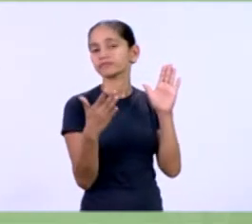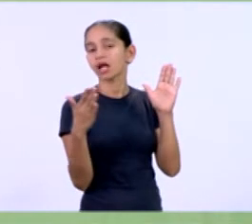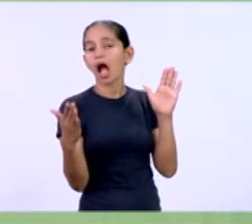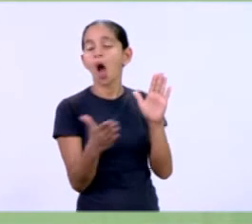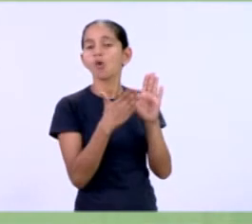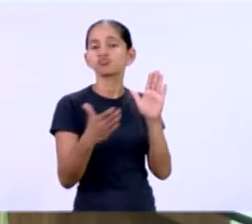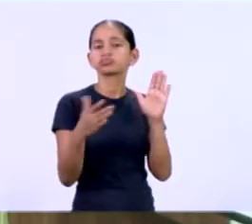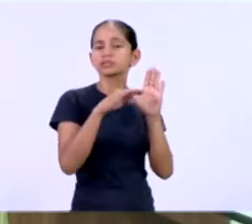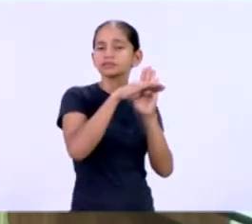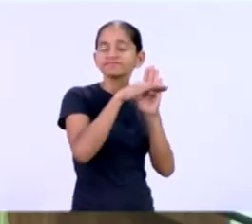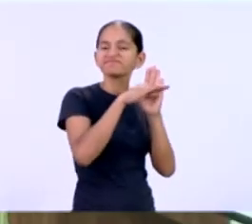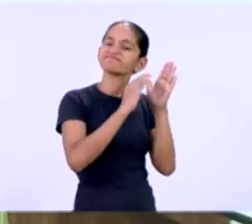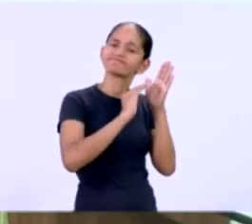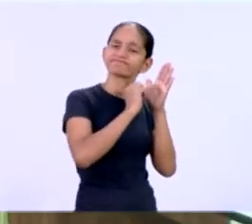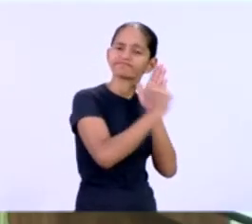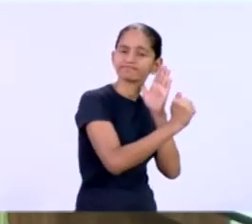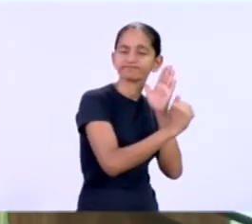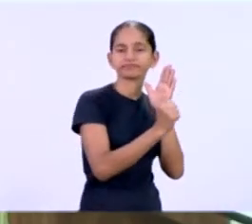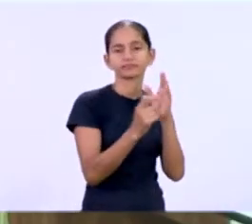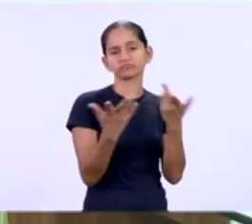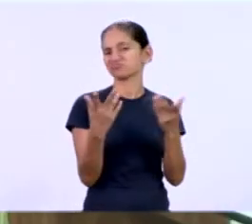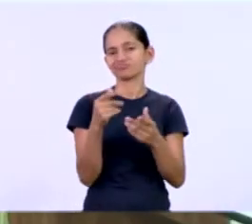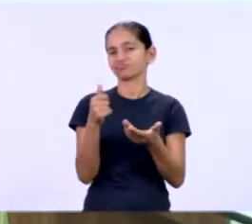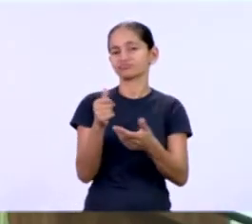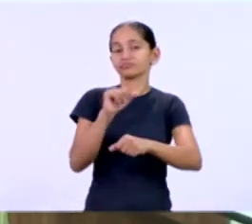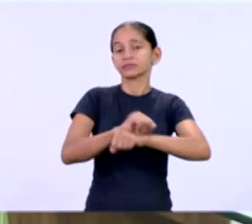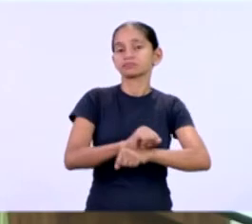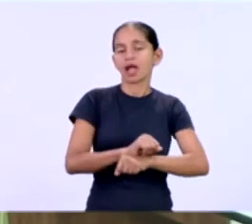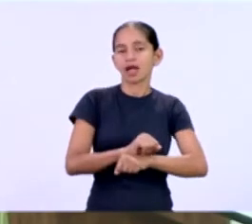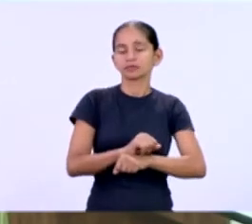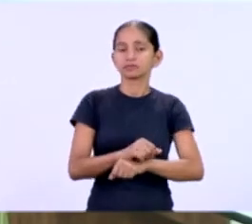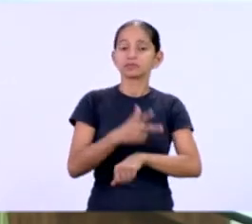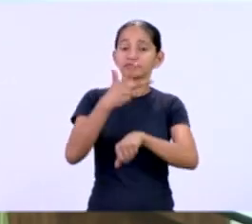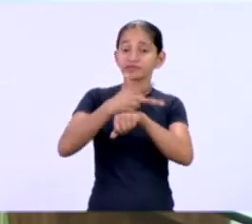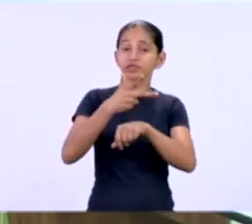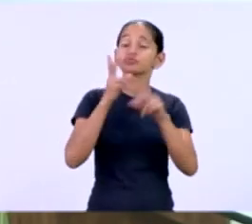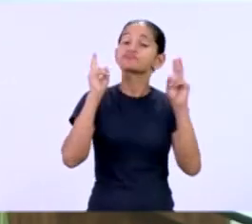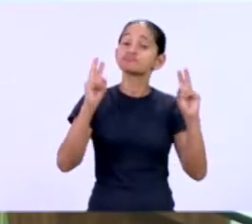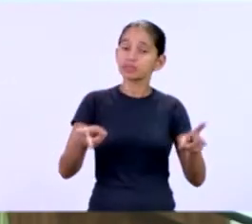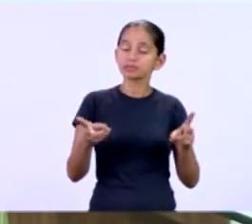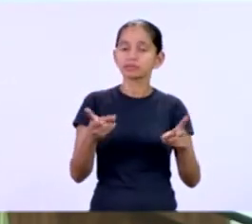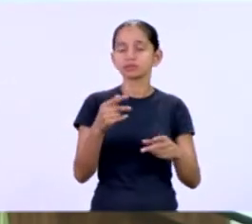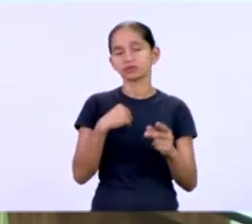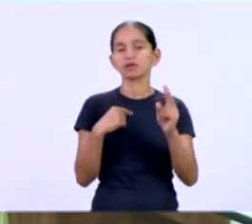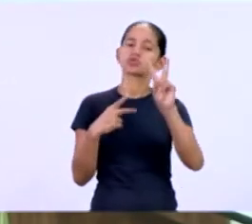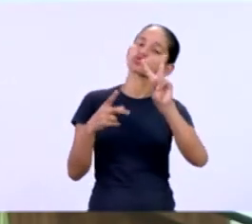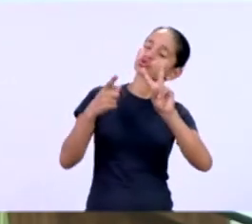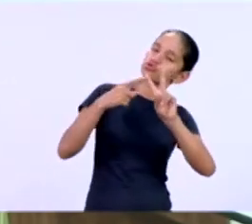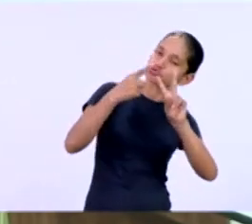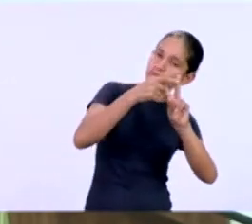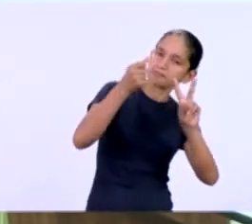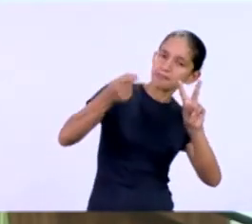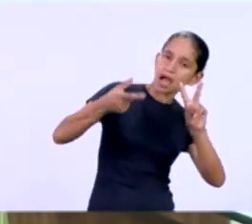das regrinhas que foram utilizadas aqui no nosso vídeo, né? Se ele tem duas contas para